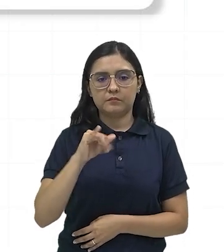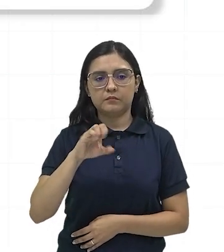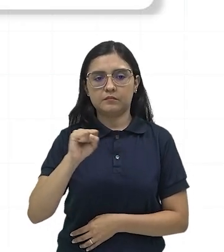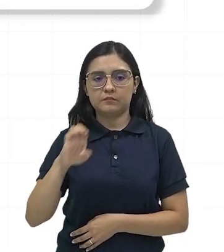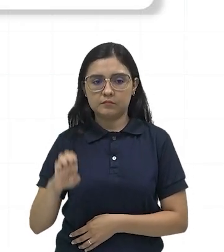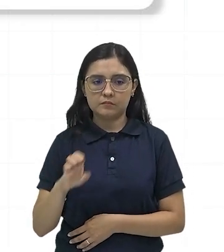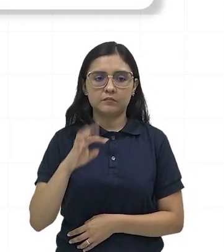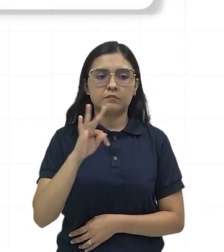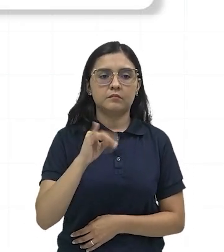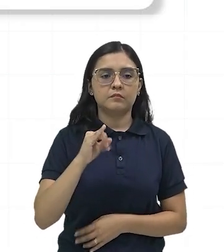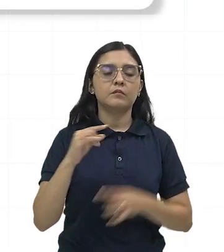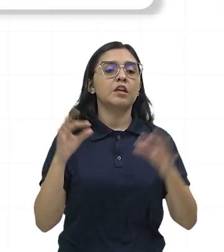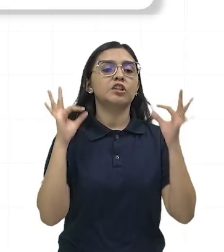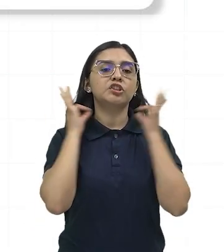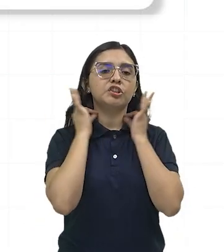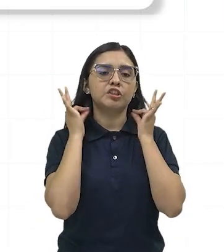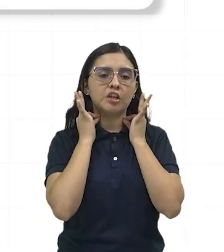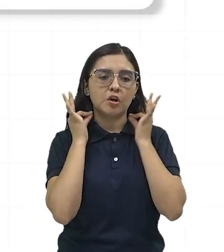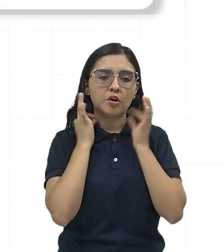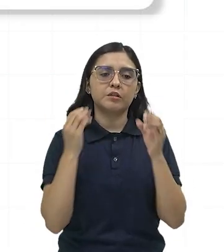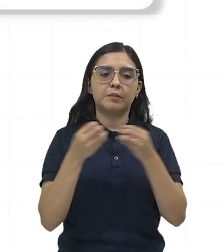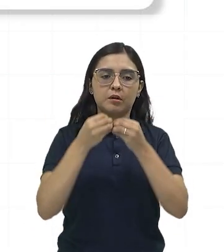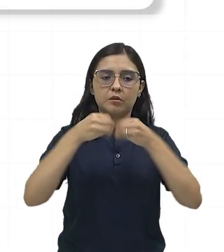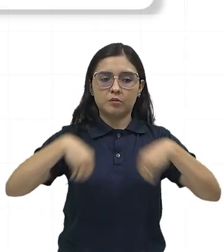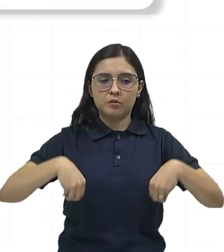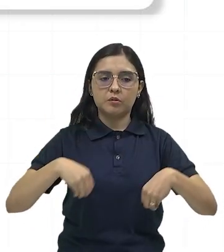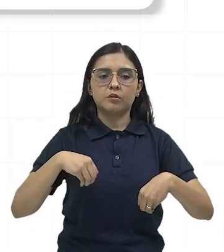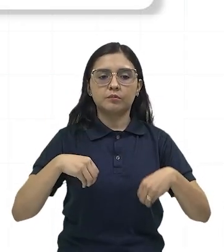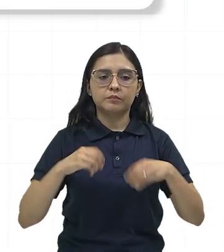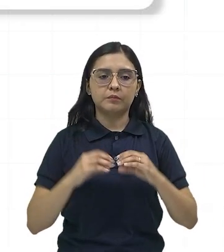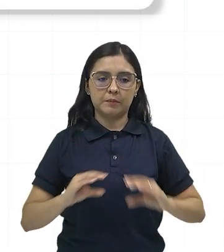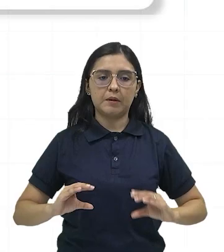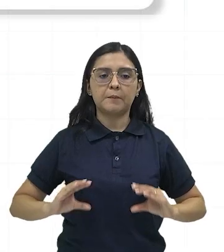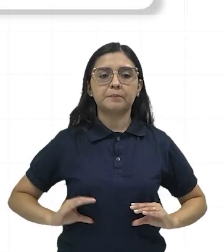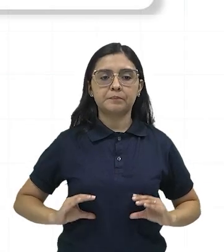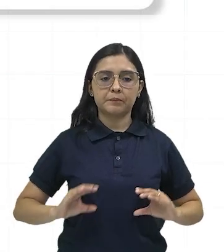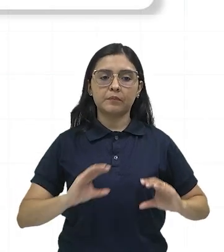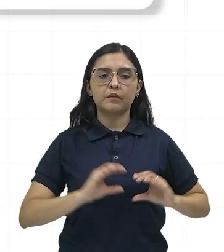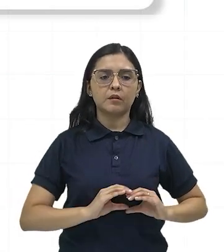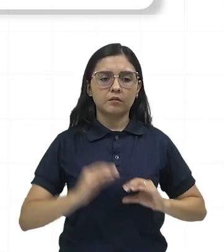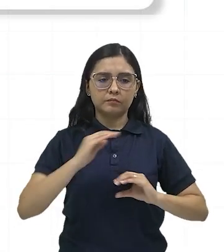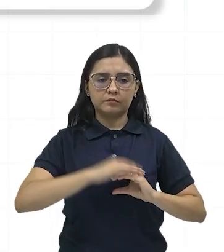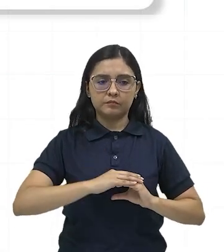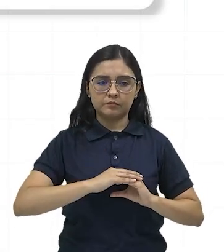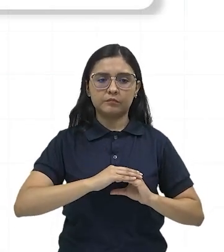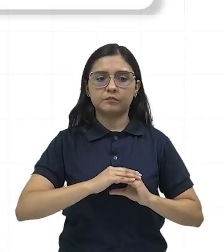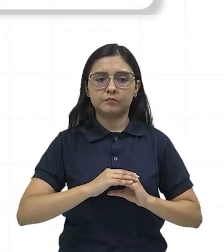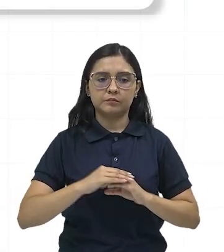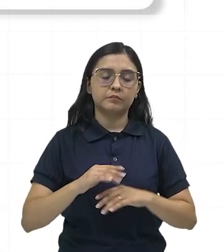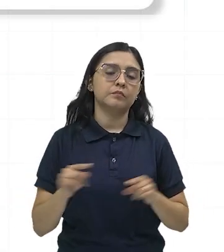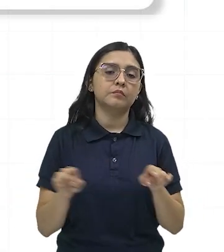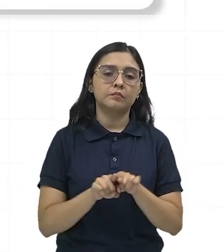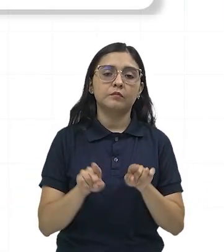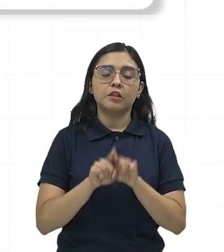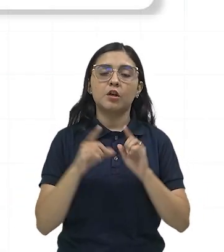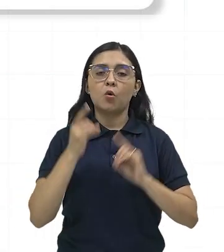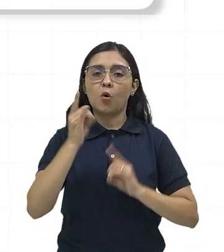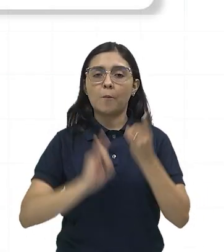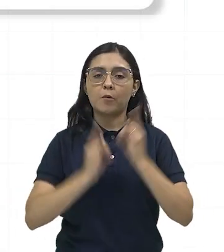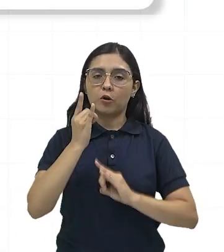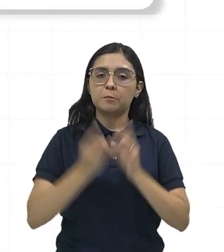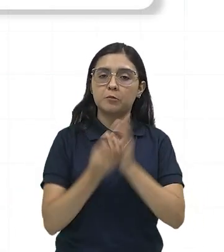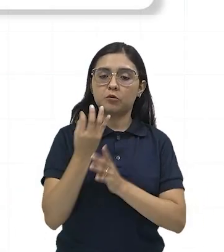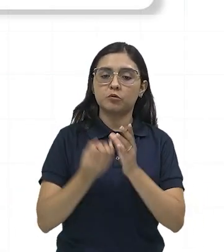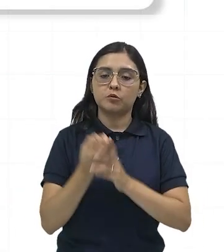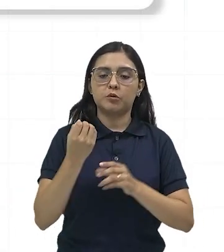suprarrenais, são exemplos de glândulas que vão produzir hormônios e que serão lançados